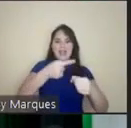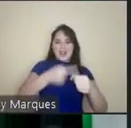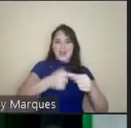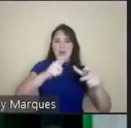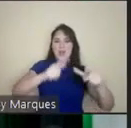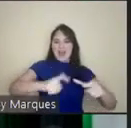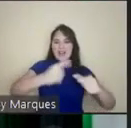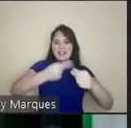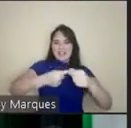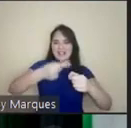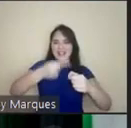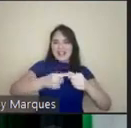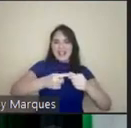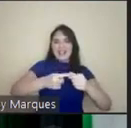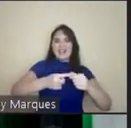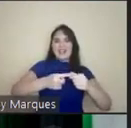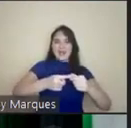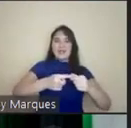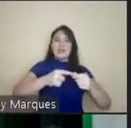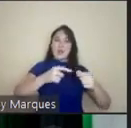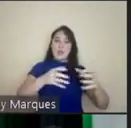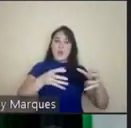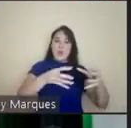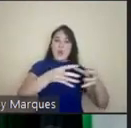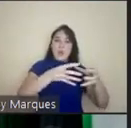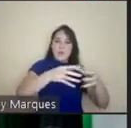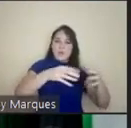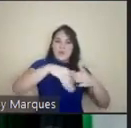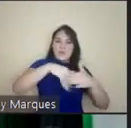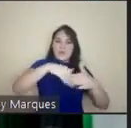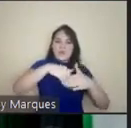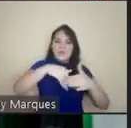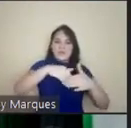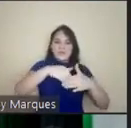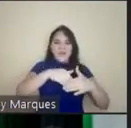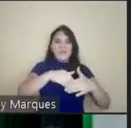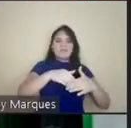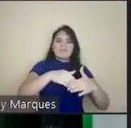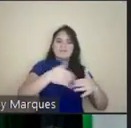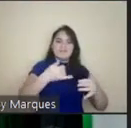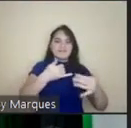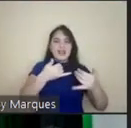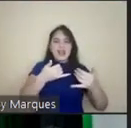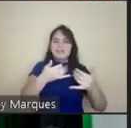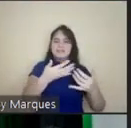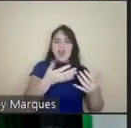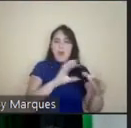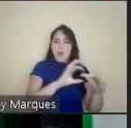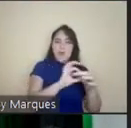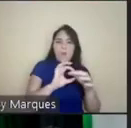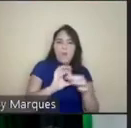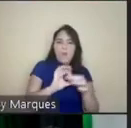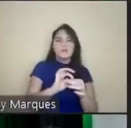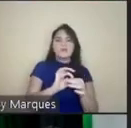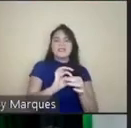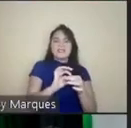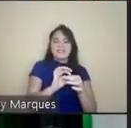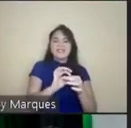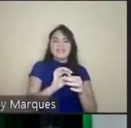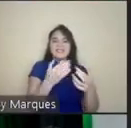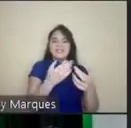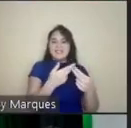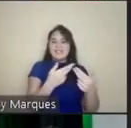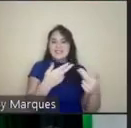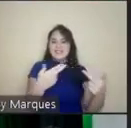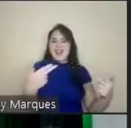e aí o dono do time é um traficante, tem toda aquela maracutaia envolvida, que é uma alegoria, uma ilustração das múltiplas maracutaias